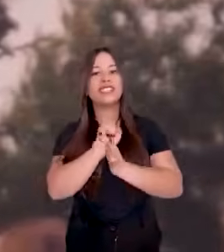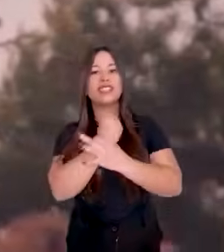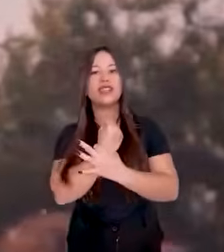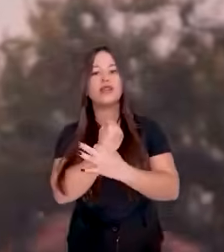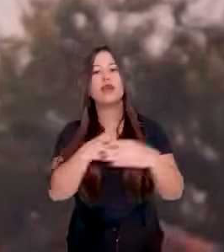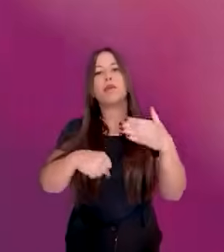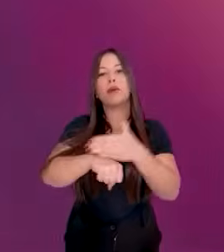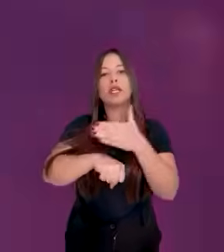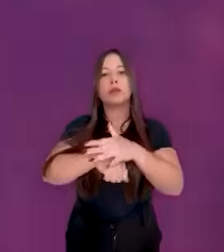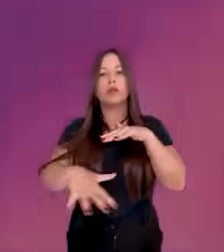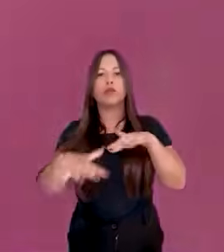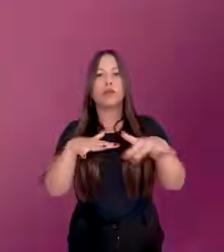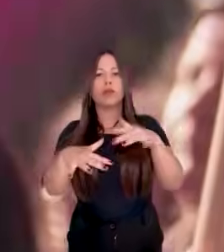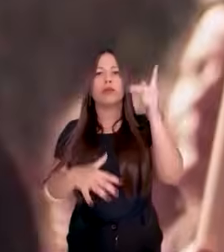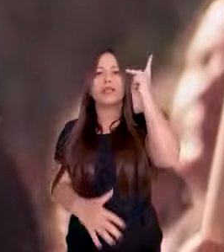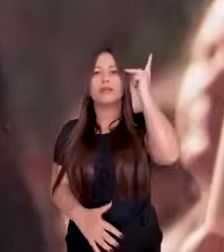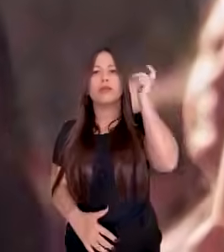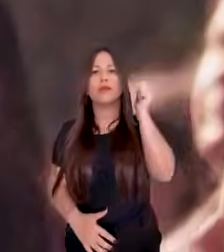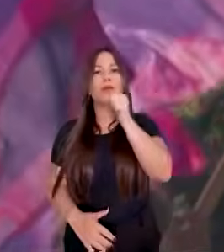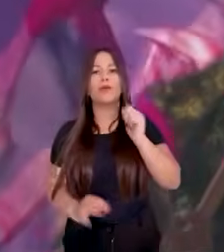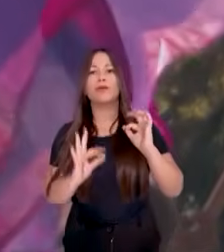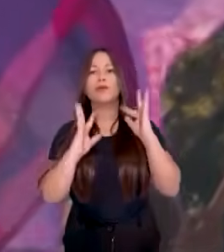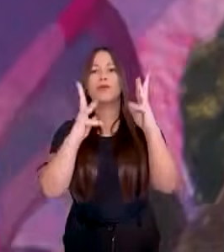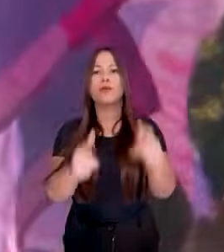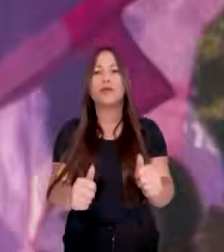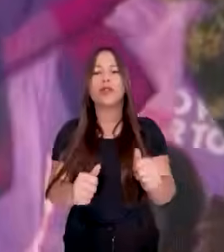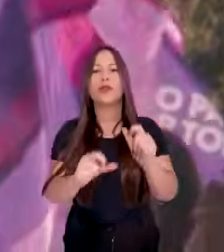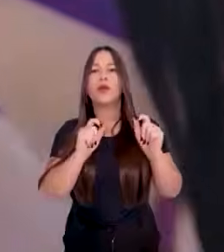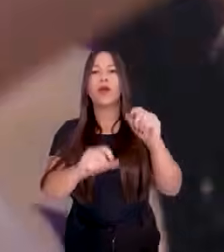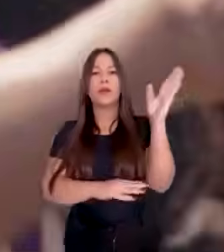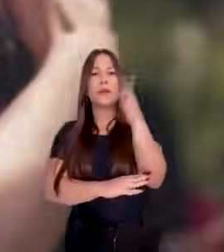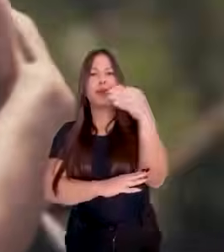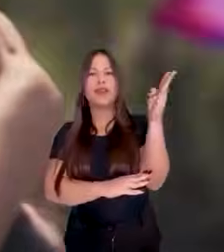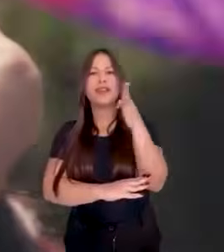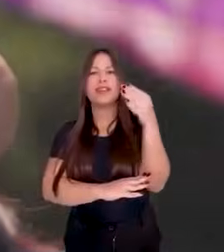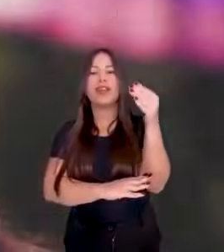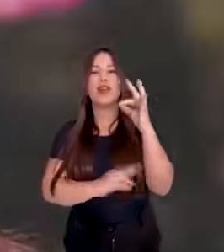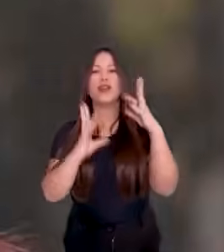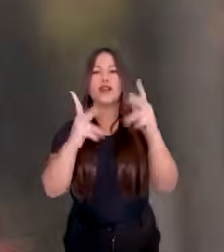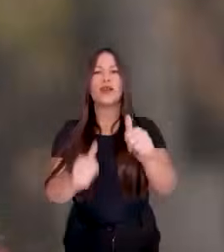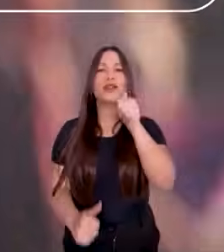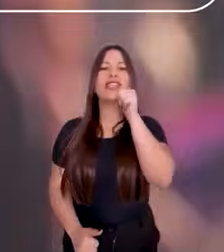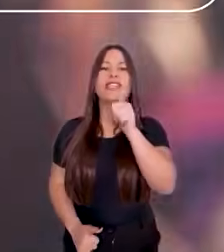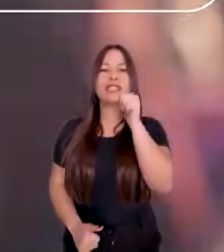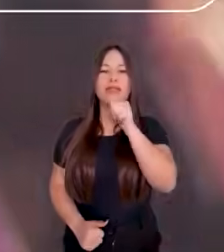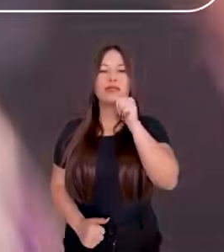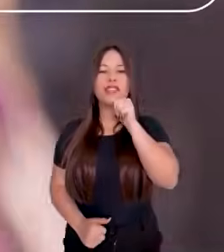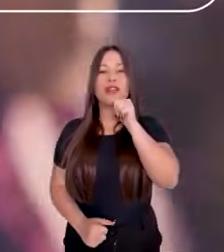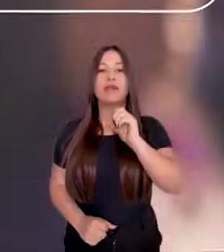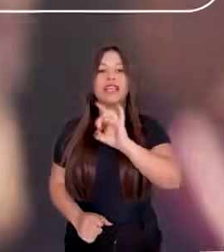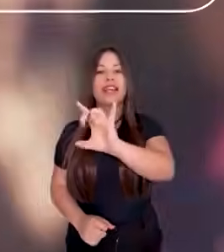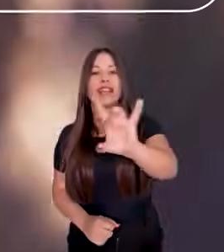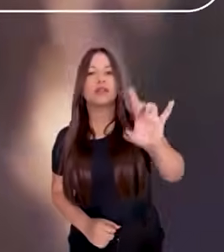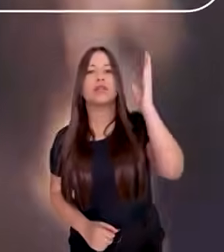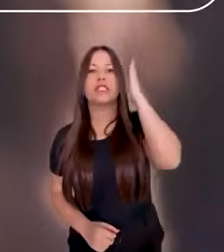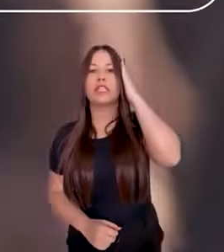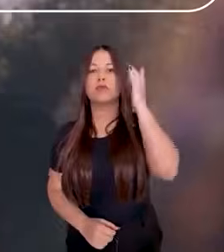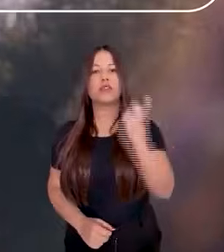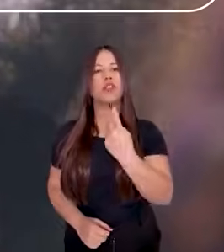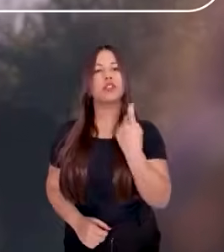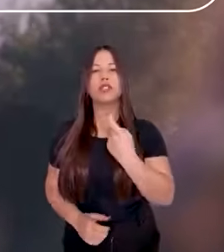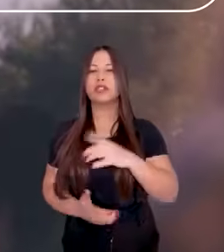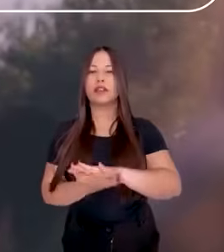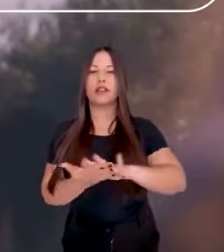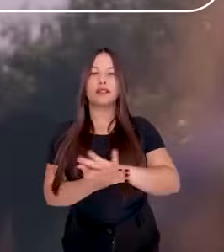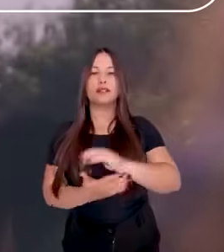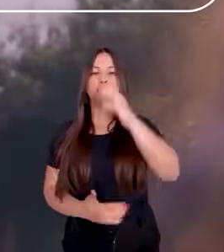faz parte do movimento São Paulo por Todas, que levanta uma bandeira por todas as mulheres, para que cada uma saiba que